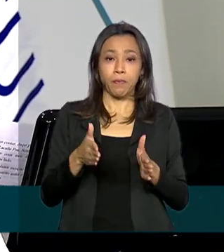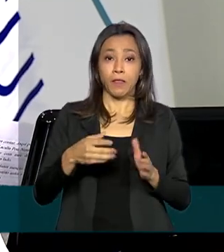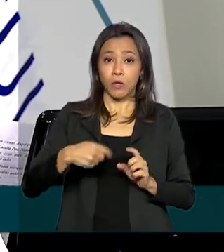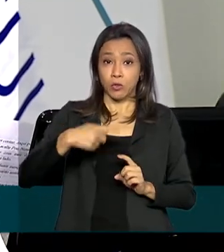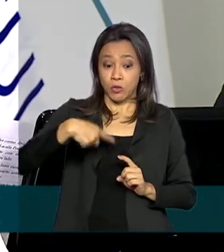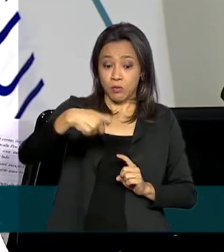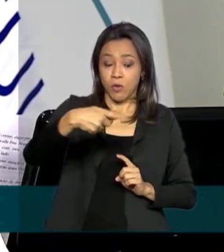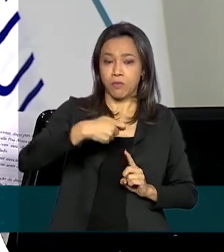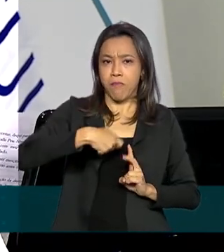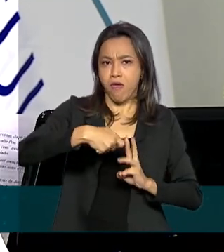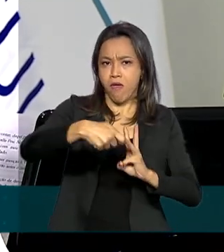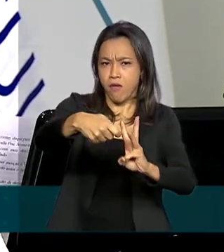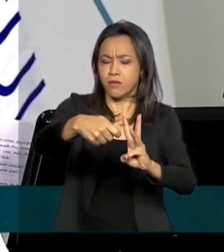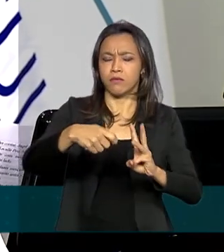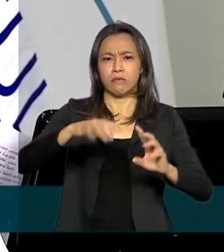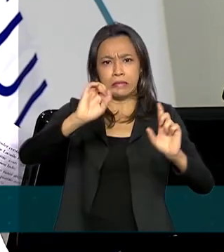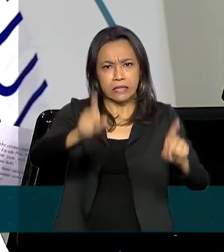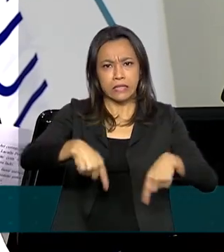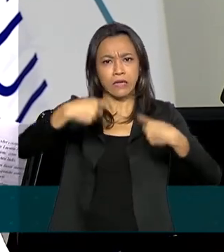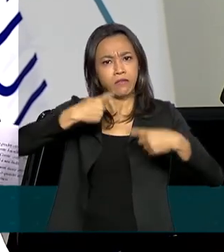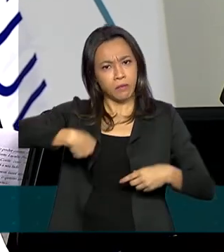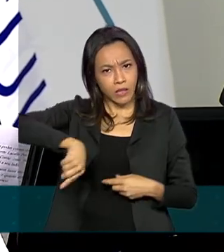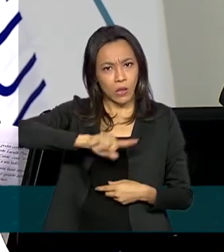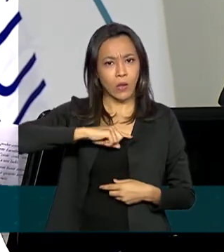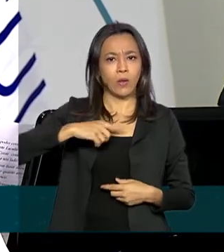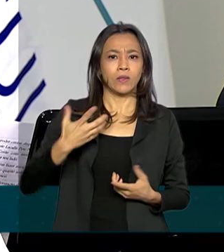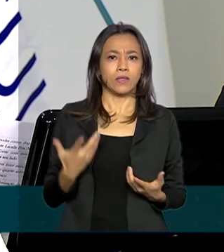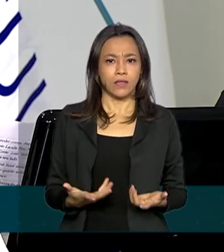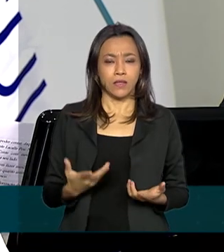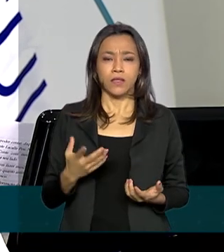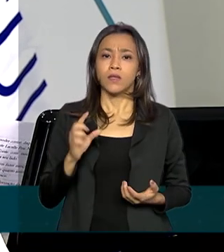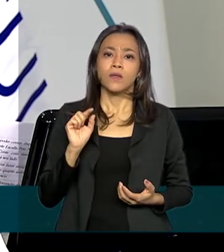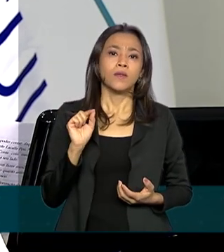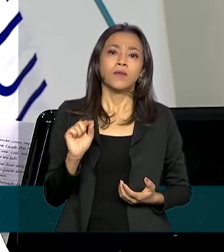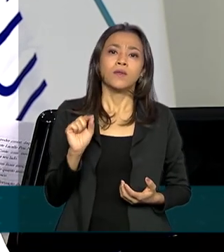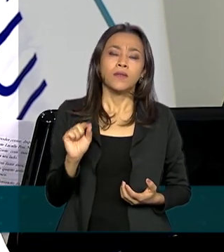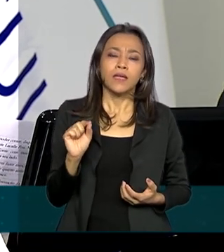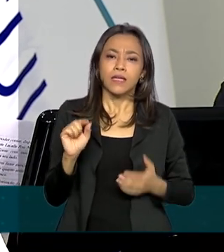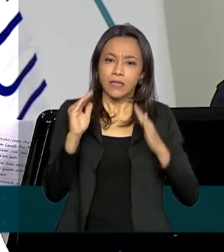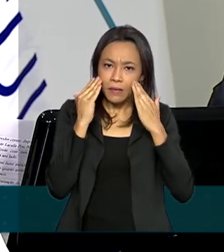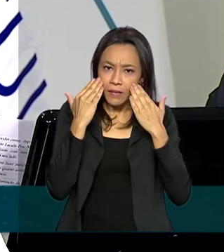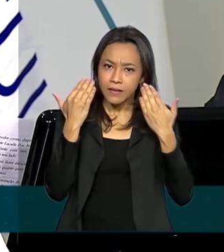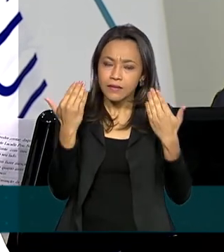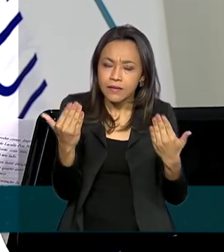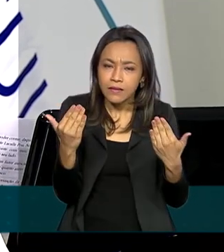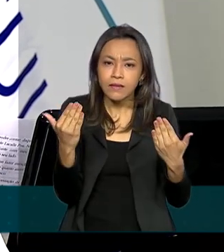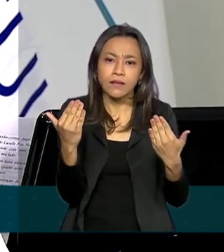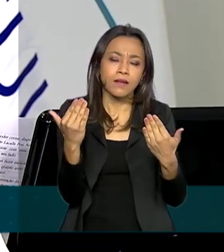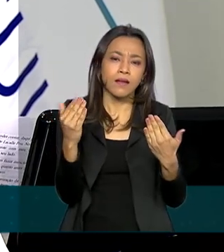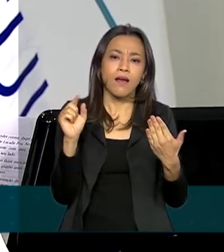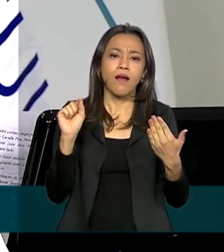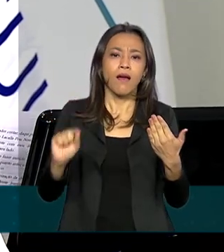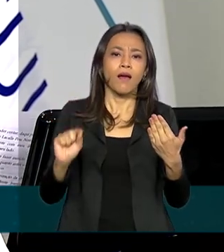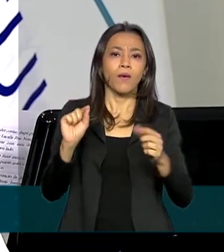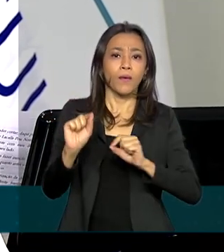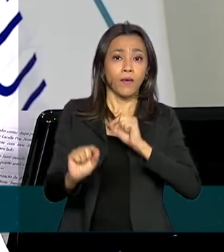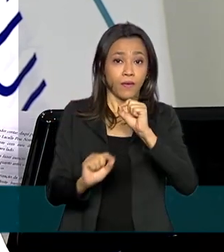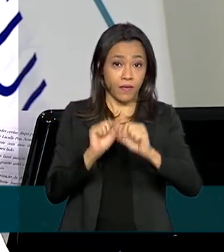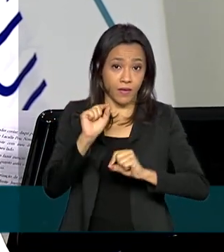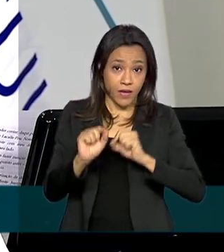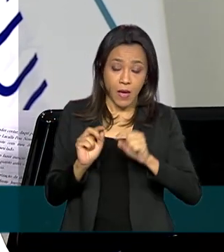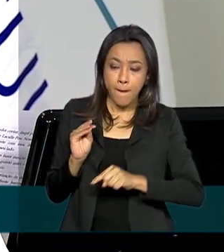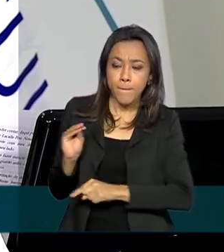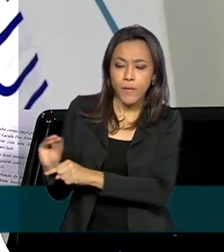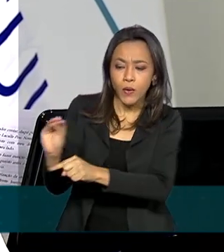grandes desafios para todos nós. O maior deles, que se apresenta desde logo, é conciliar a proteção da